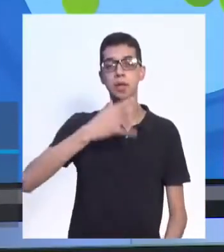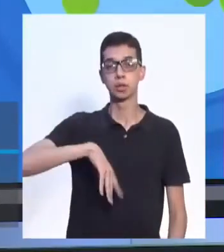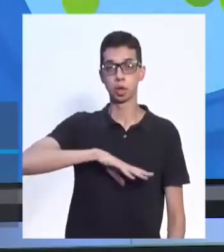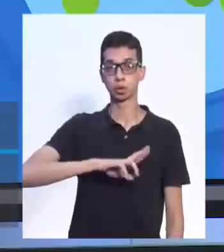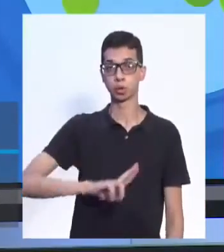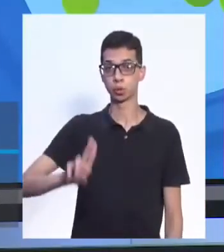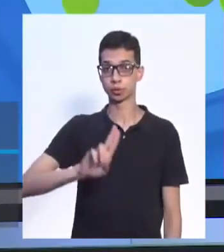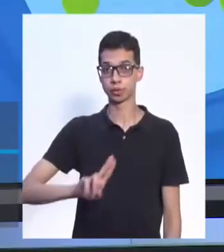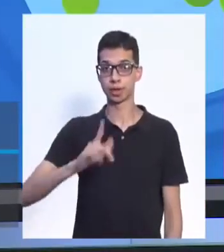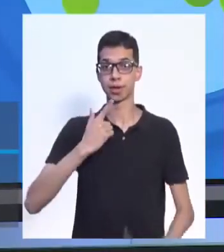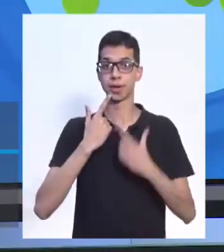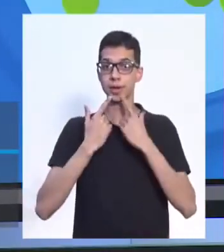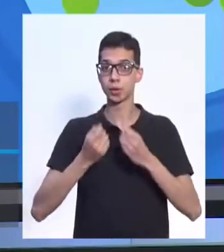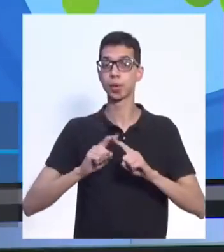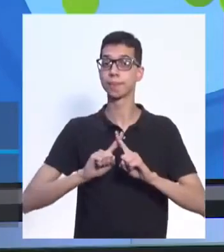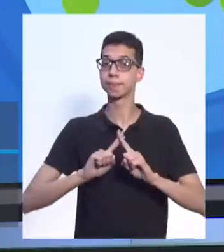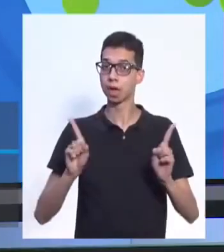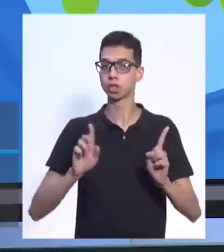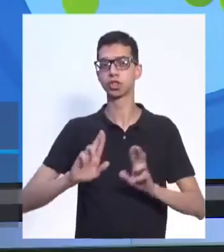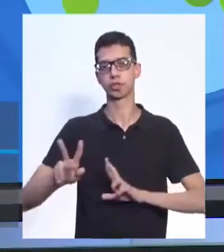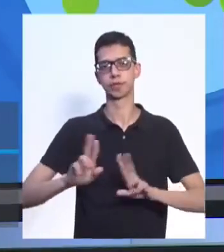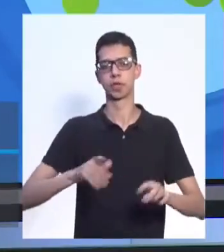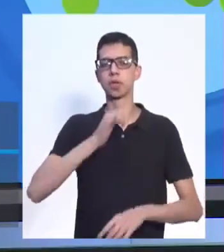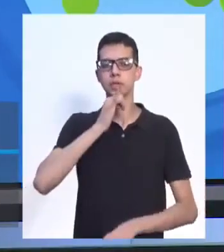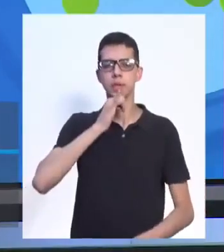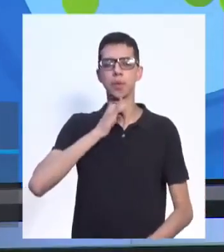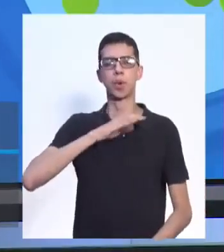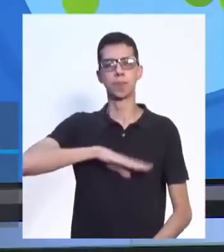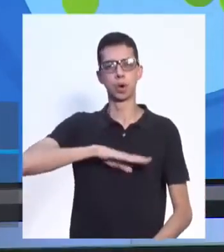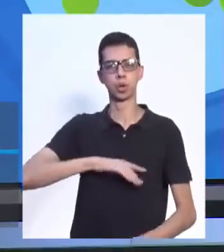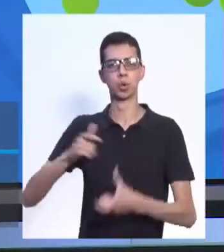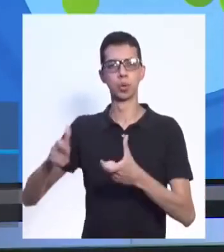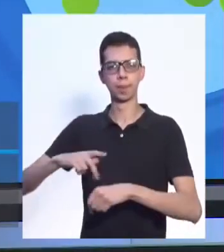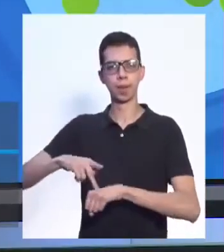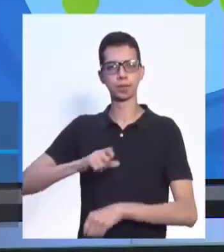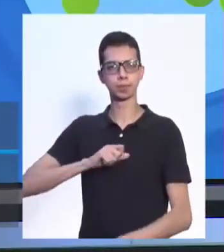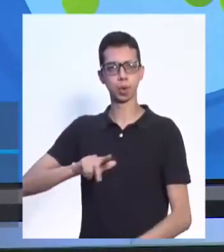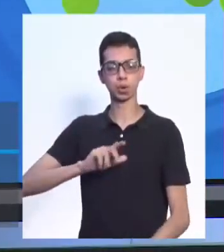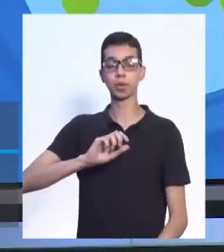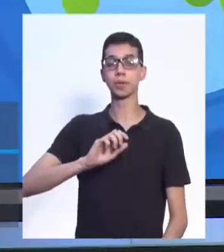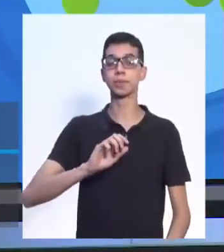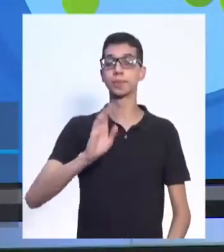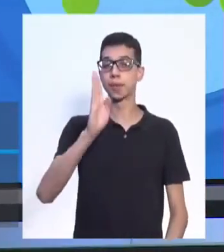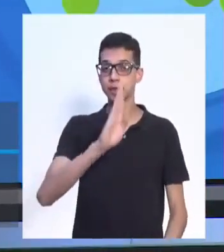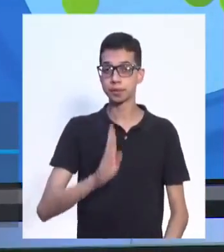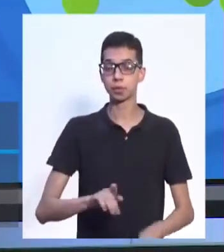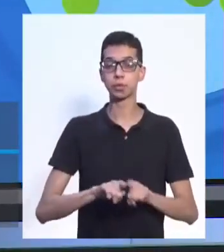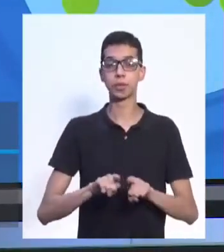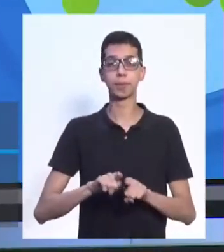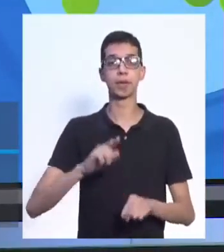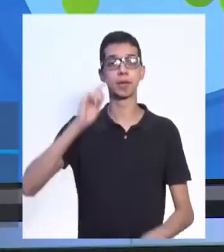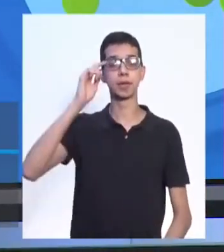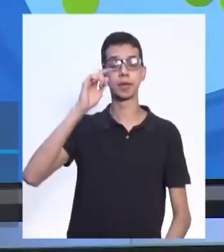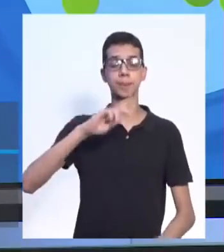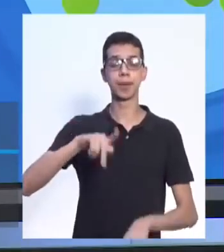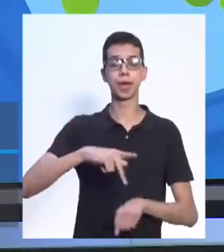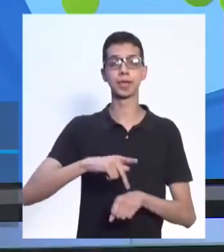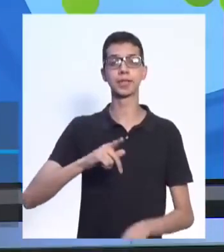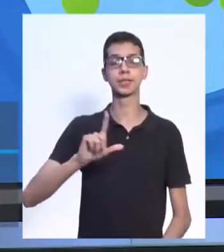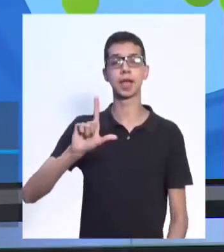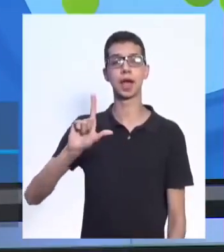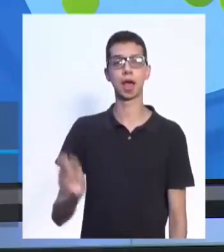língua, existem diferenças, né? Se a gente pegar o português de Portugal, do Brasil, dos países africanos e tudo mais, existe ali